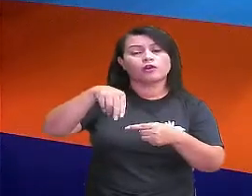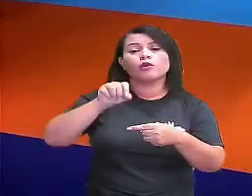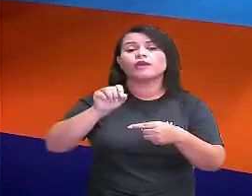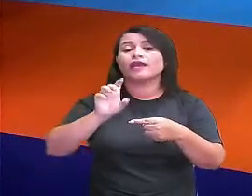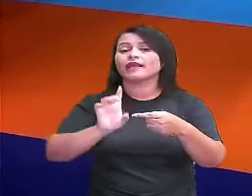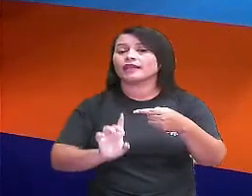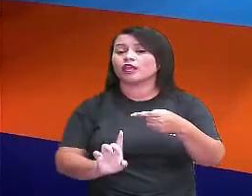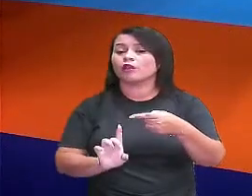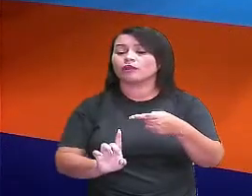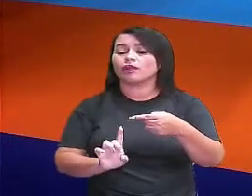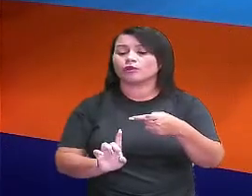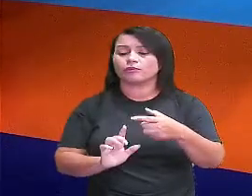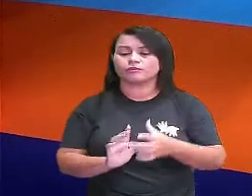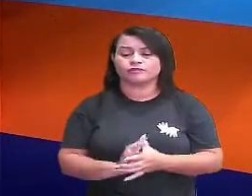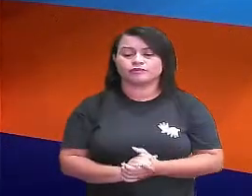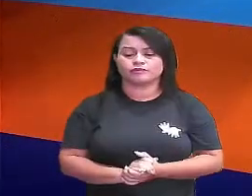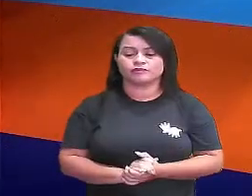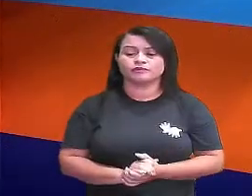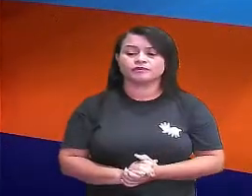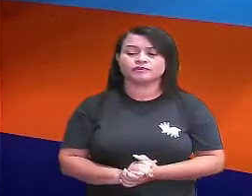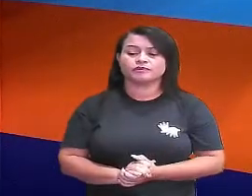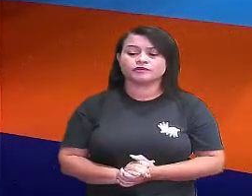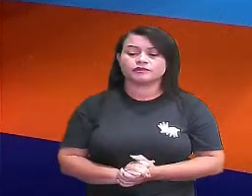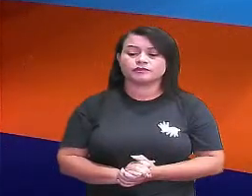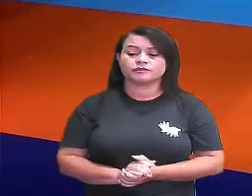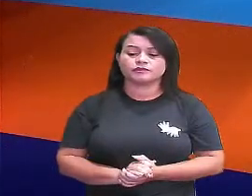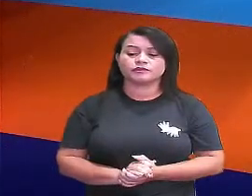que é o denominador, tá certo?